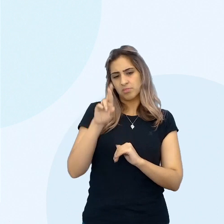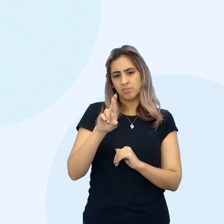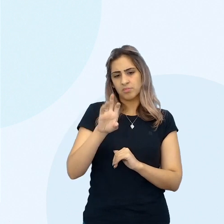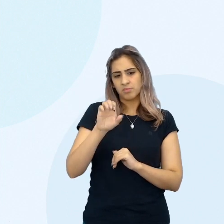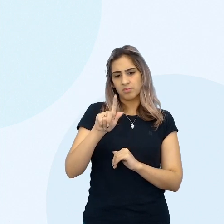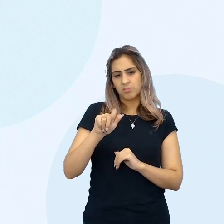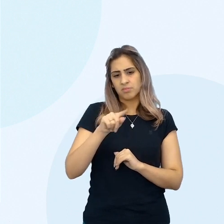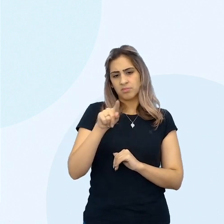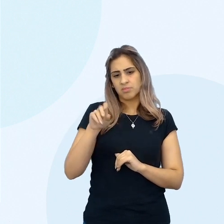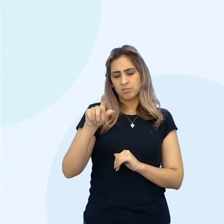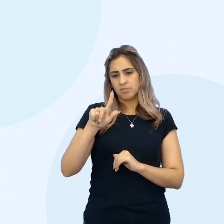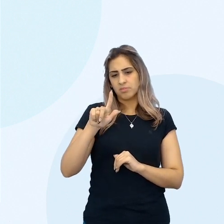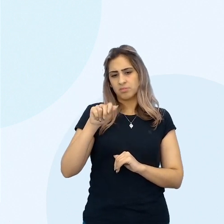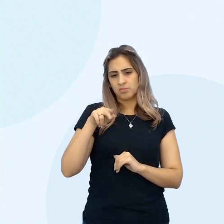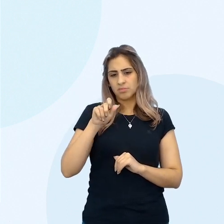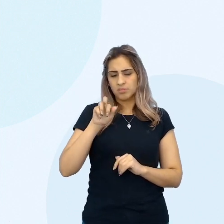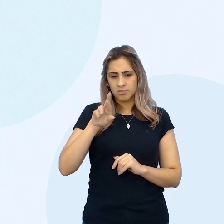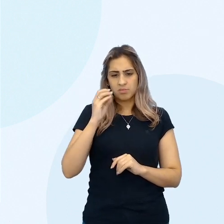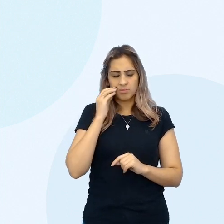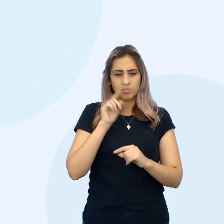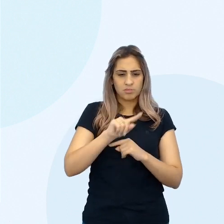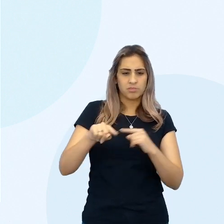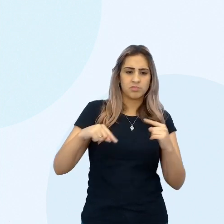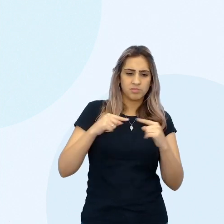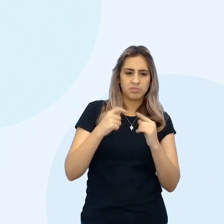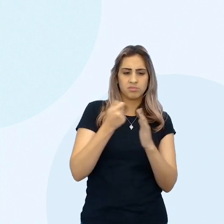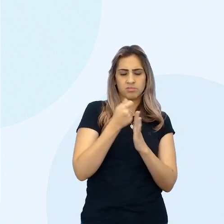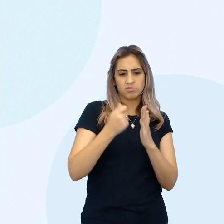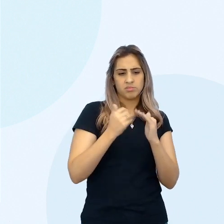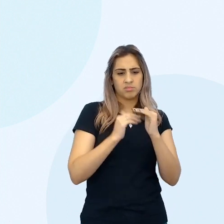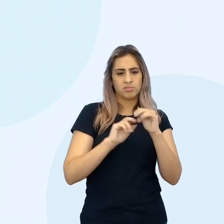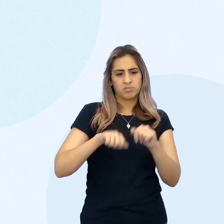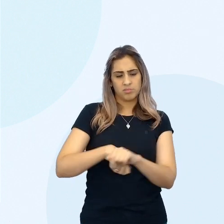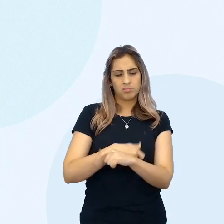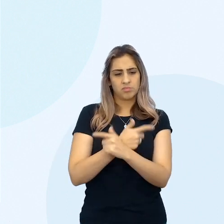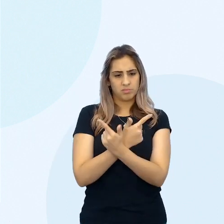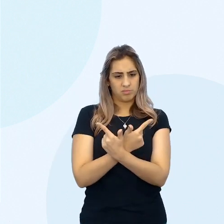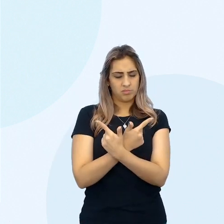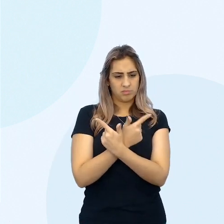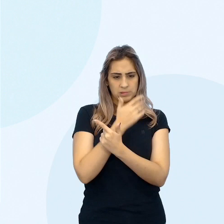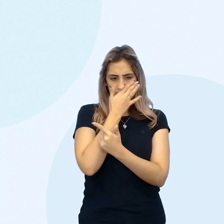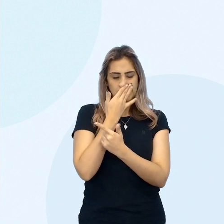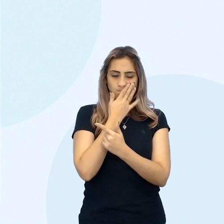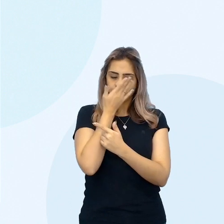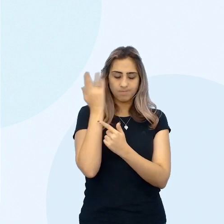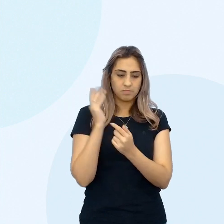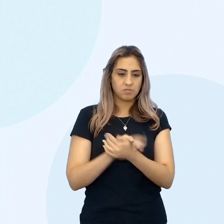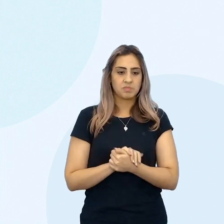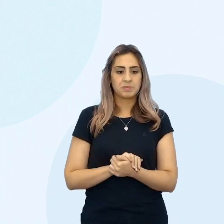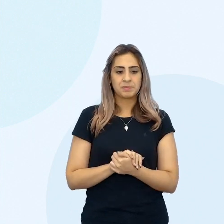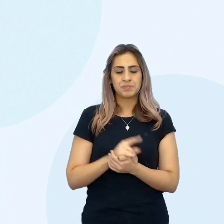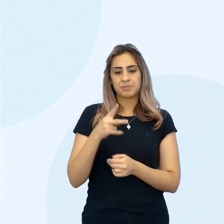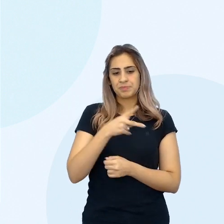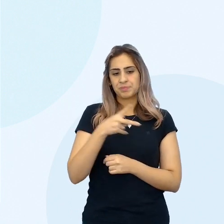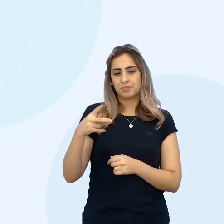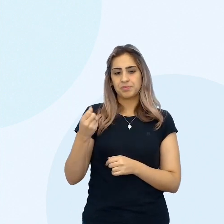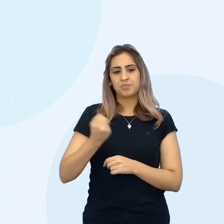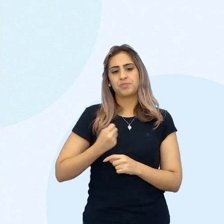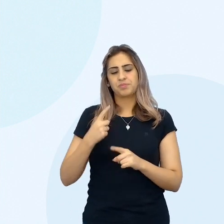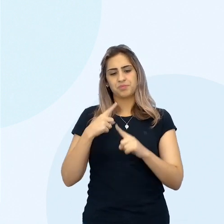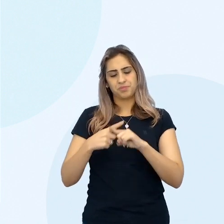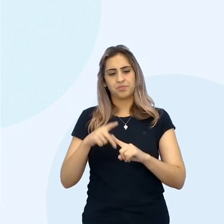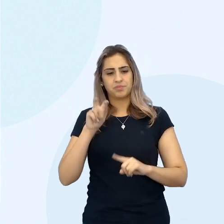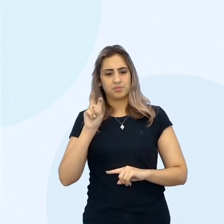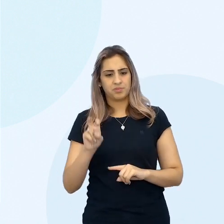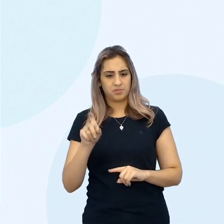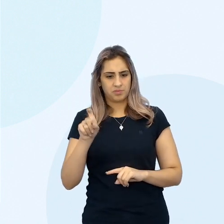linear, certo? Certíssimo. E aí o nosso objetivo é escrever a equação dessa reta. Então, falou em equação da reta y igual a um número vezes x mais um